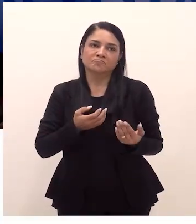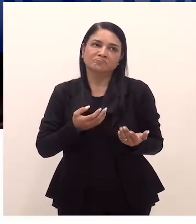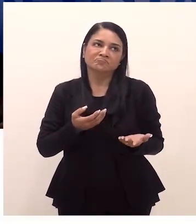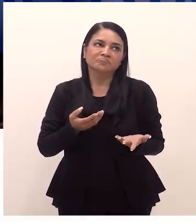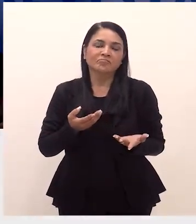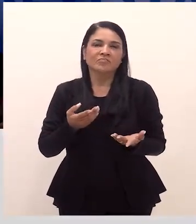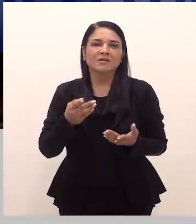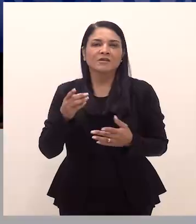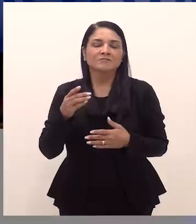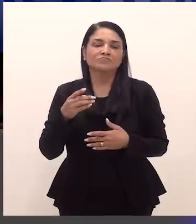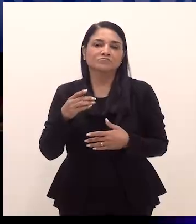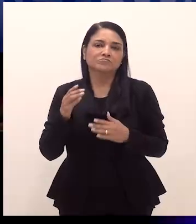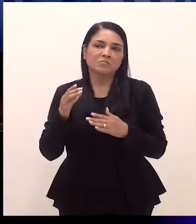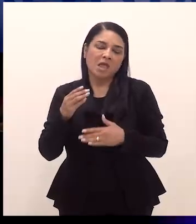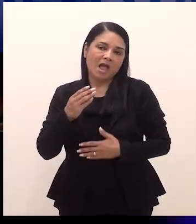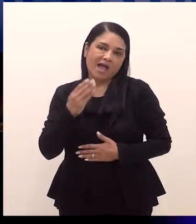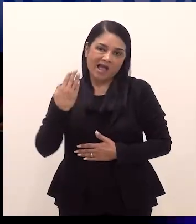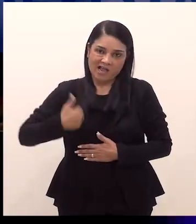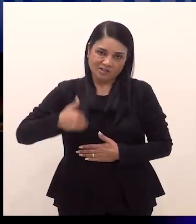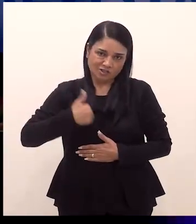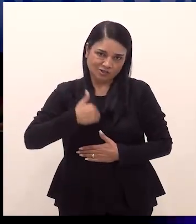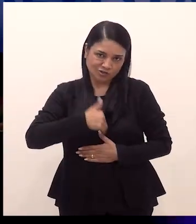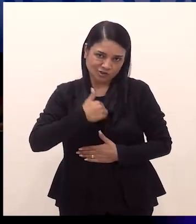nova, mas também ela veio da Argentina,